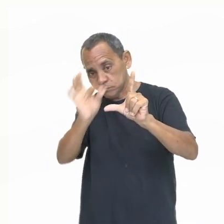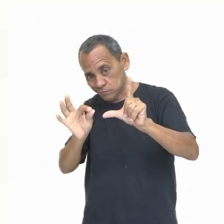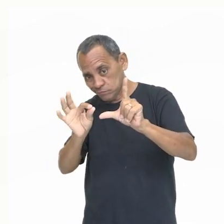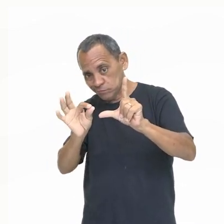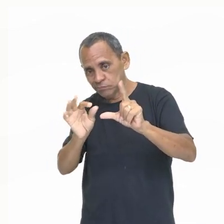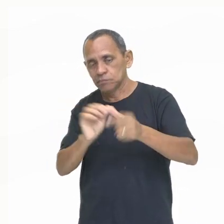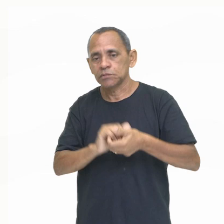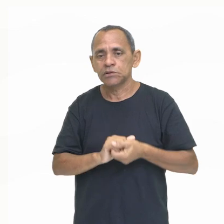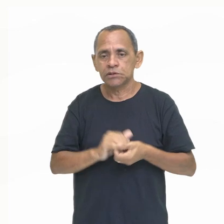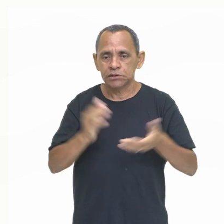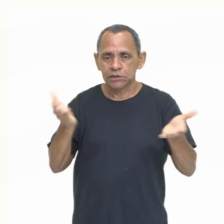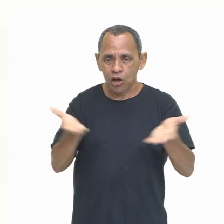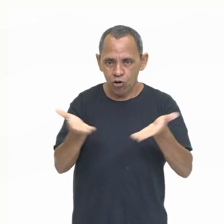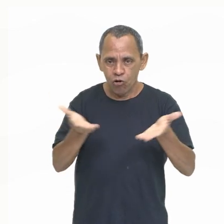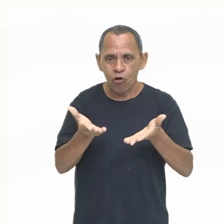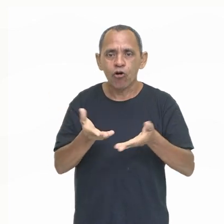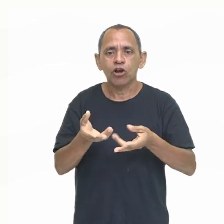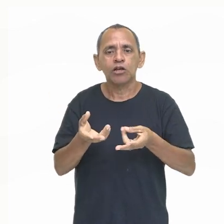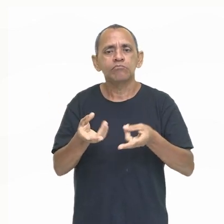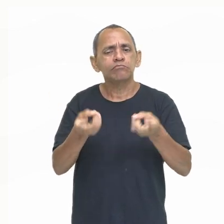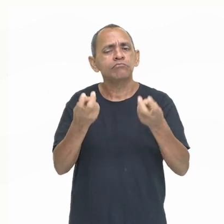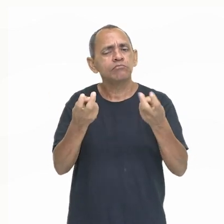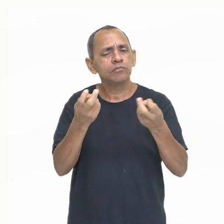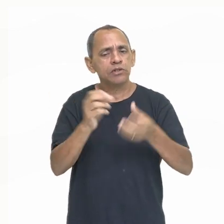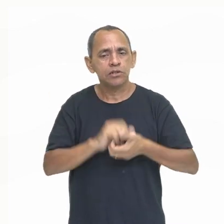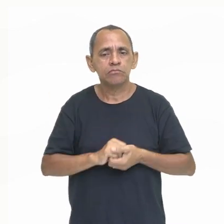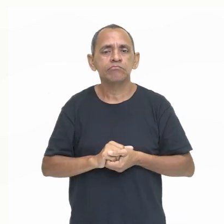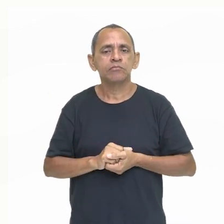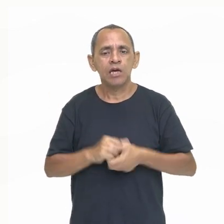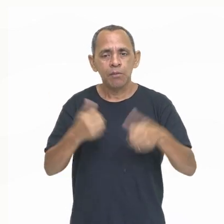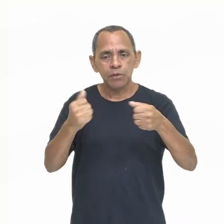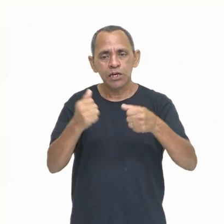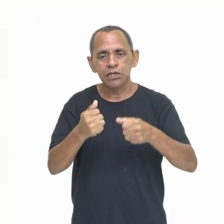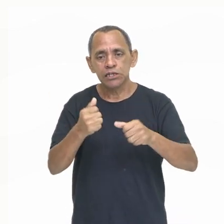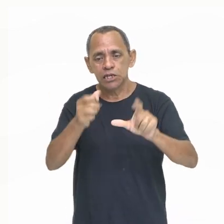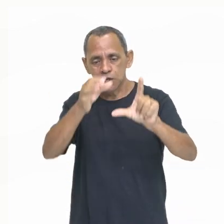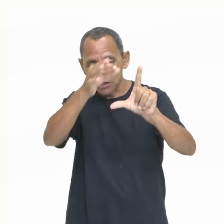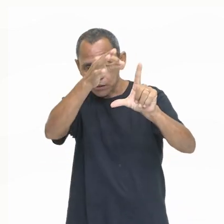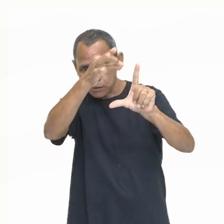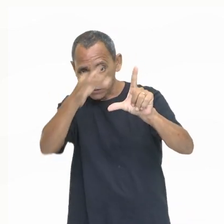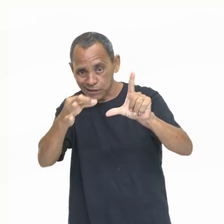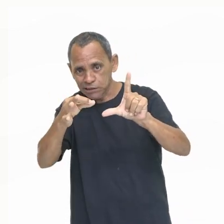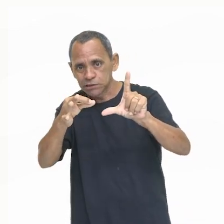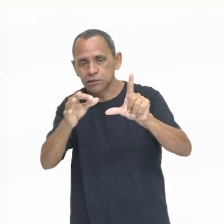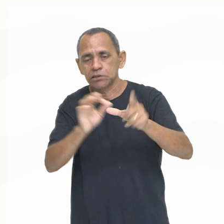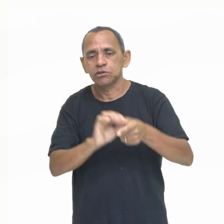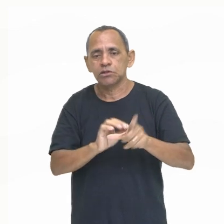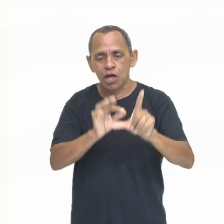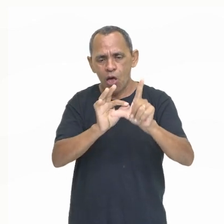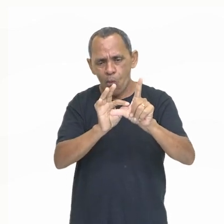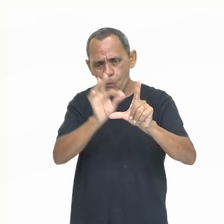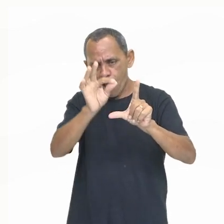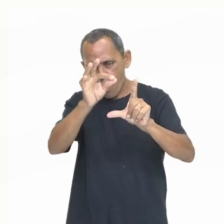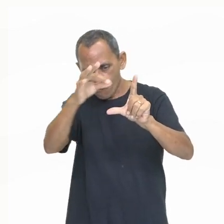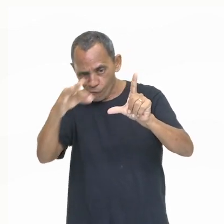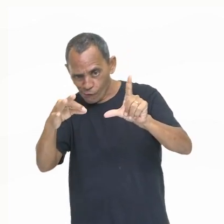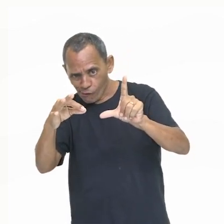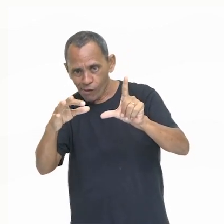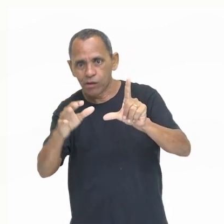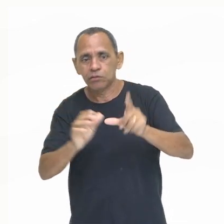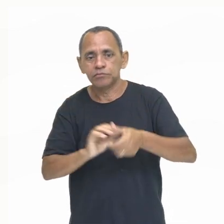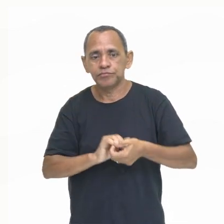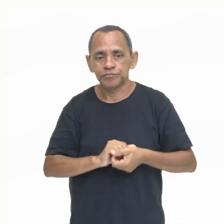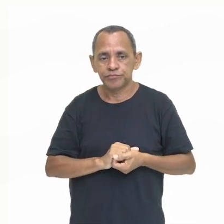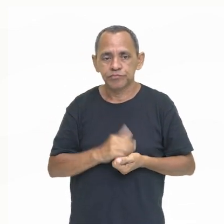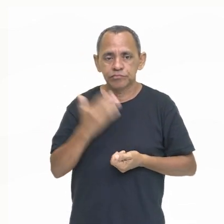agora, no intervalo que ela é decrescente. Olhando para o gráfico, qual parte do gráfico